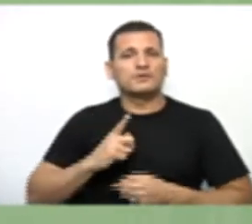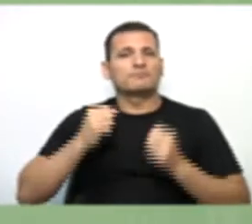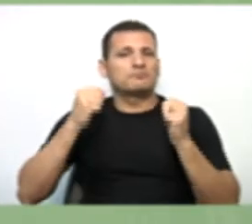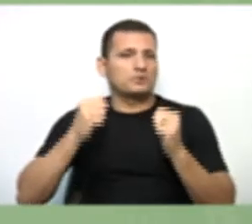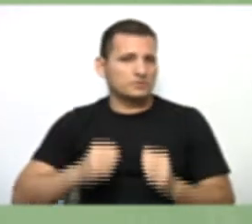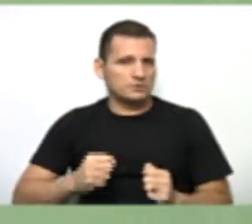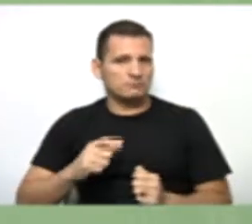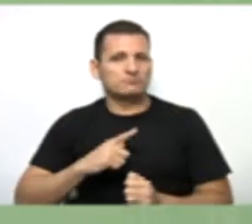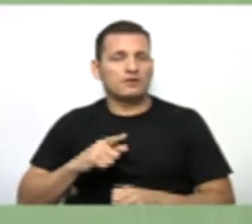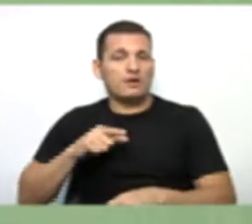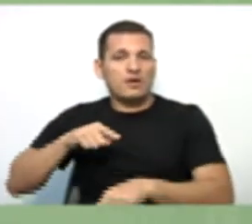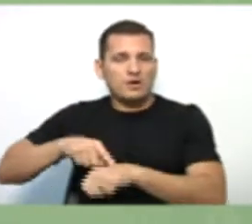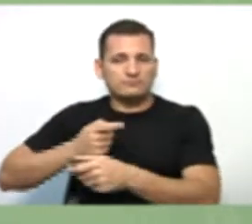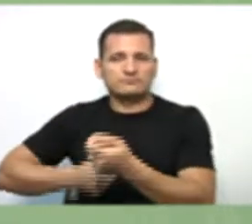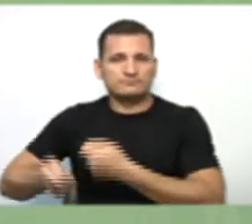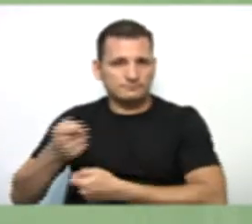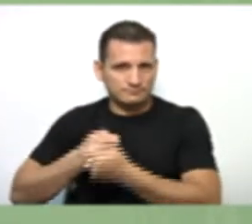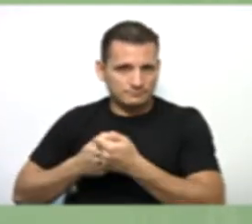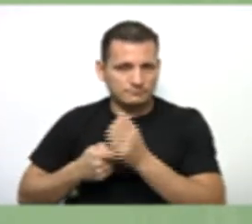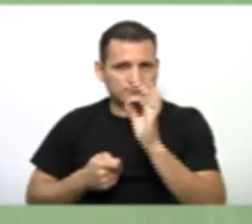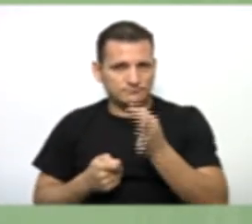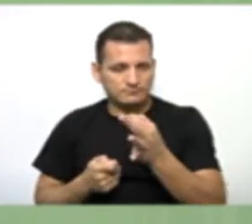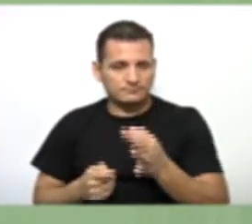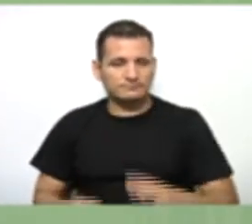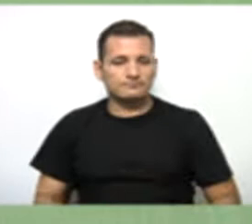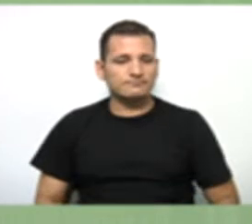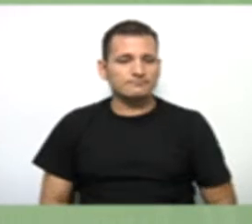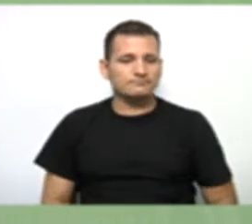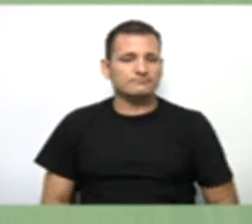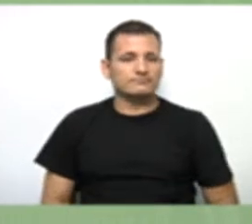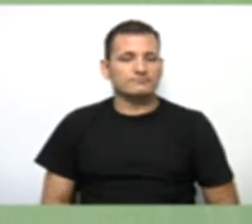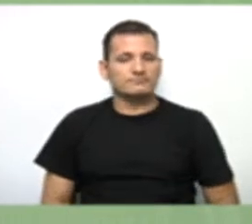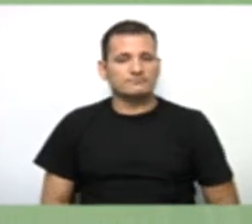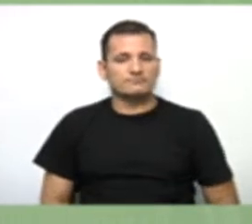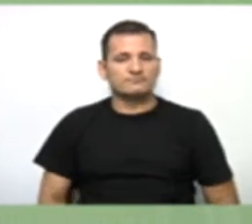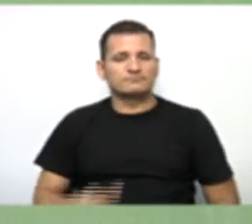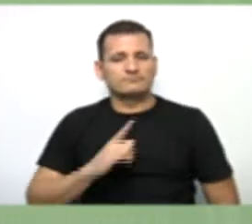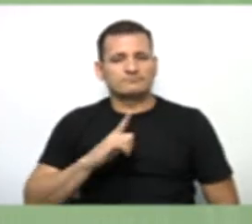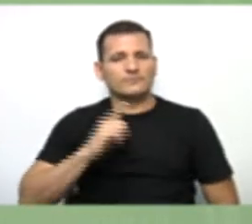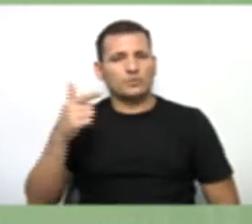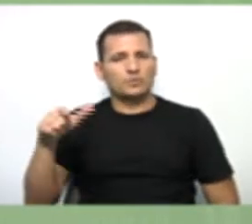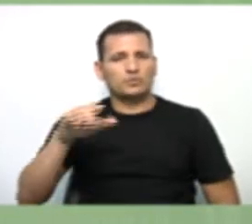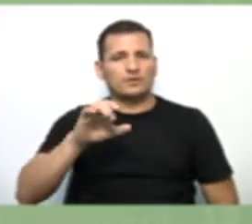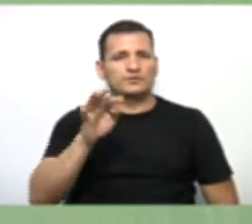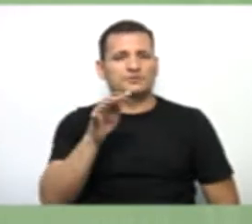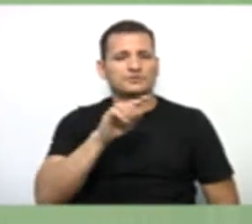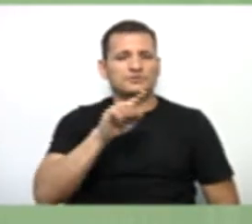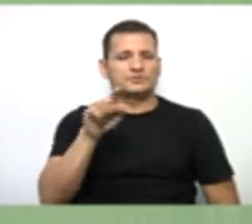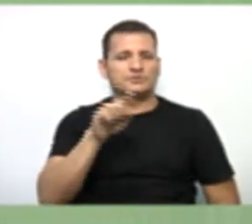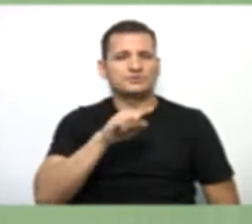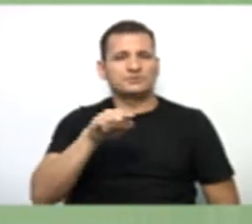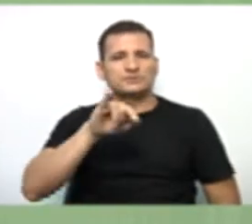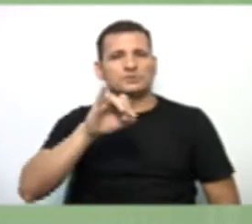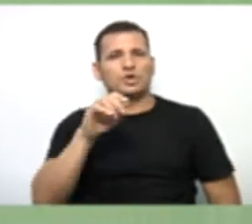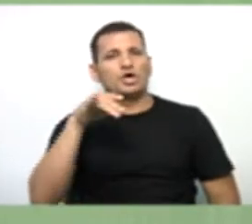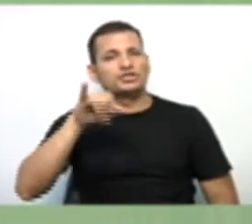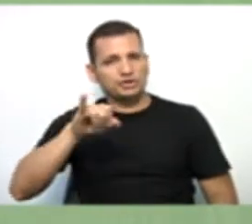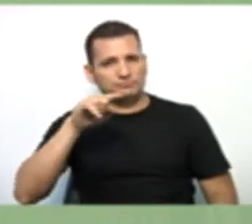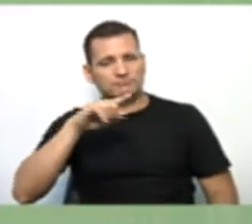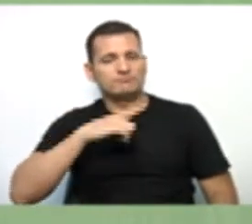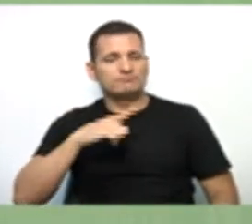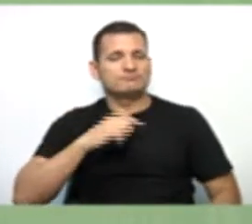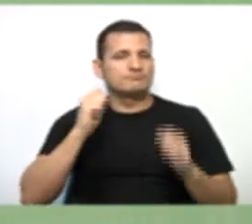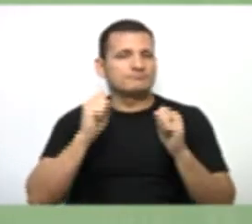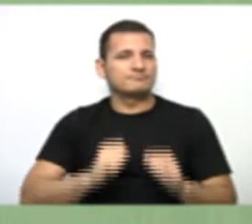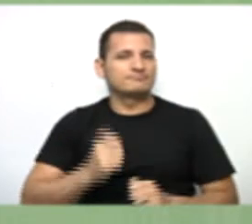na hora da negociação. Tá? E aí nós temos o Etzioni, que vem com outro tipo de poder, o poder